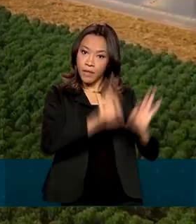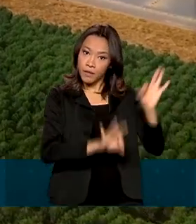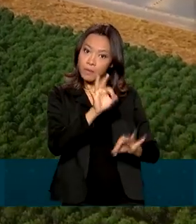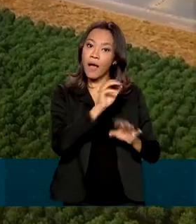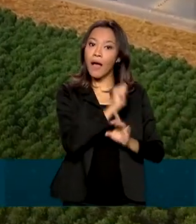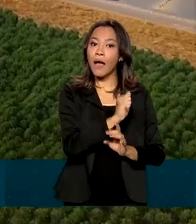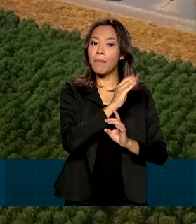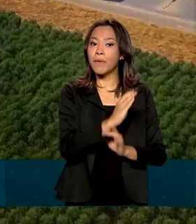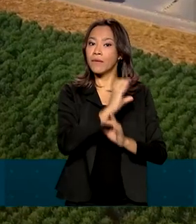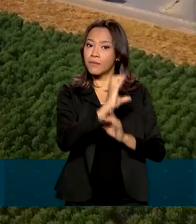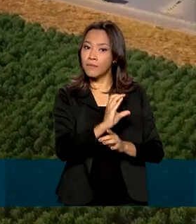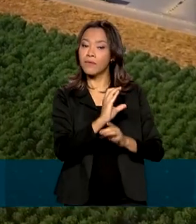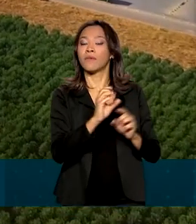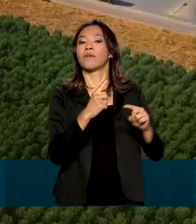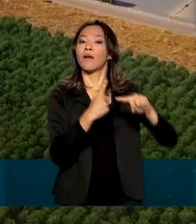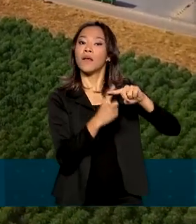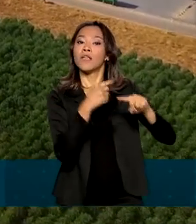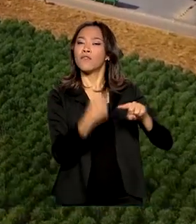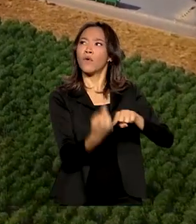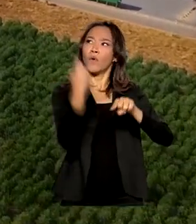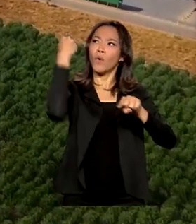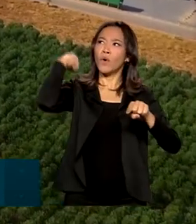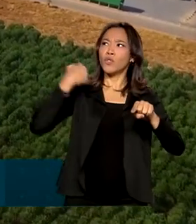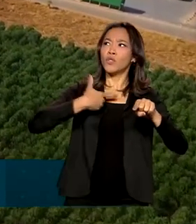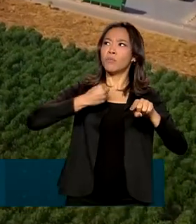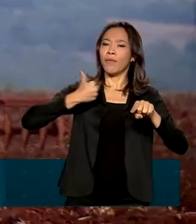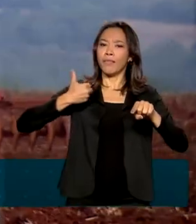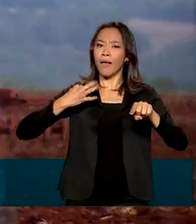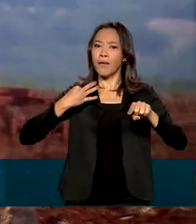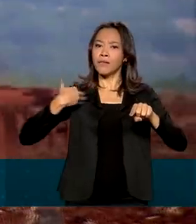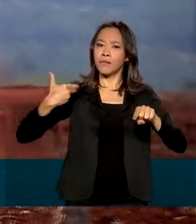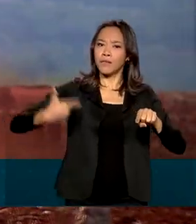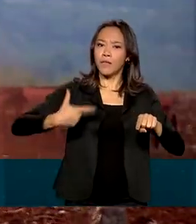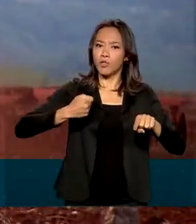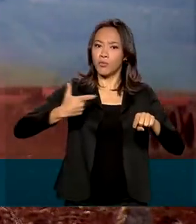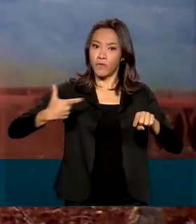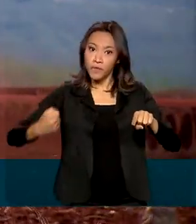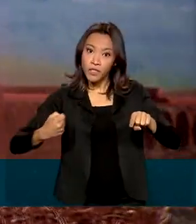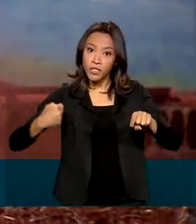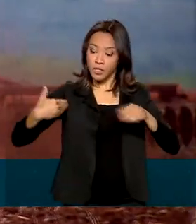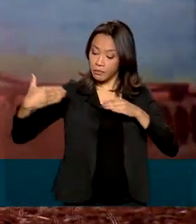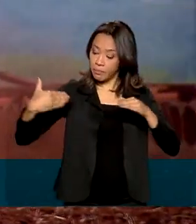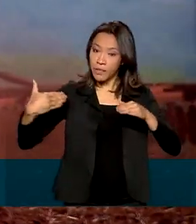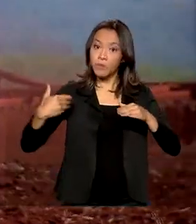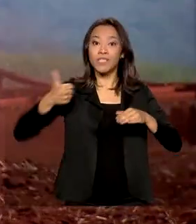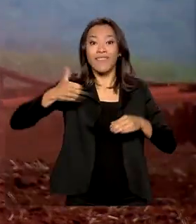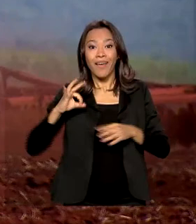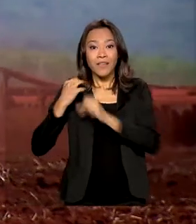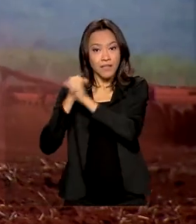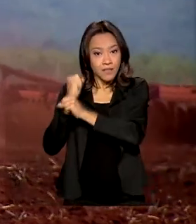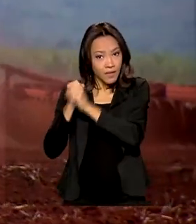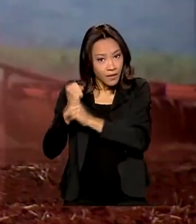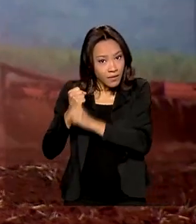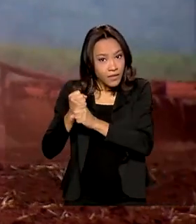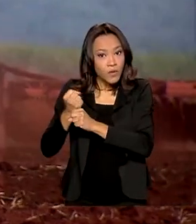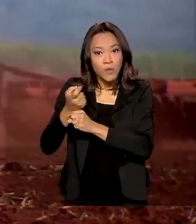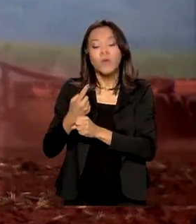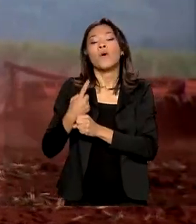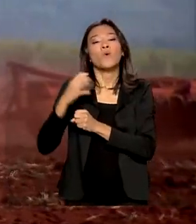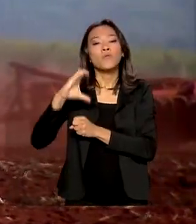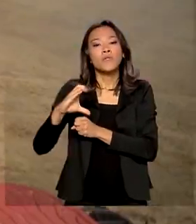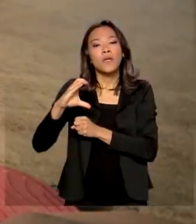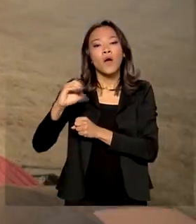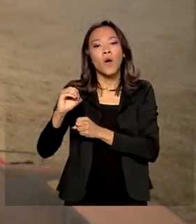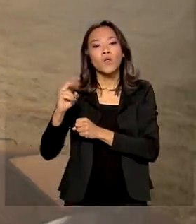ABC, que foi executado de 2010 a 2020. Nesses 10 anos, as emissões da produção agropecuária